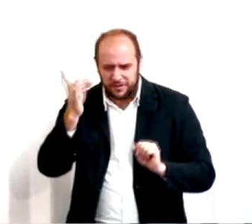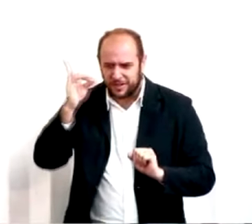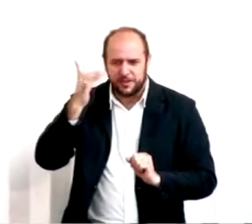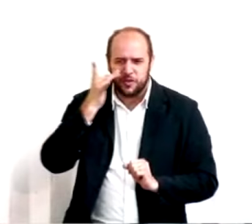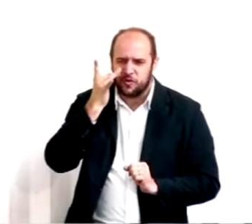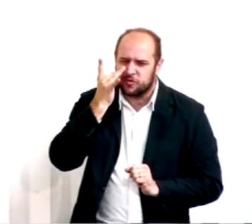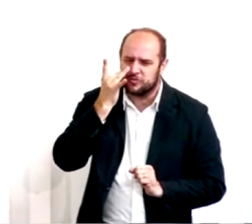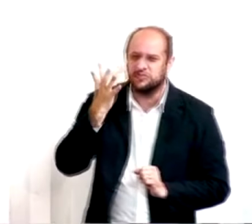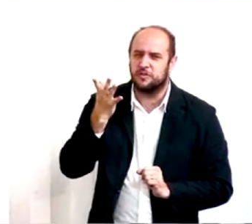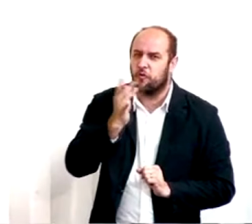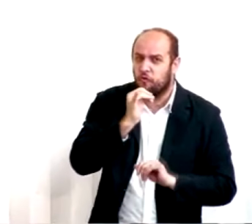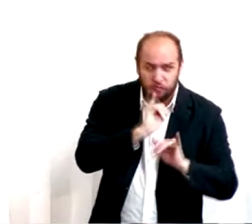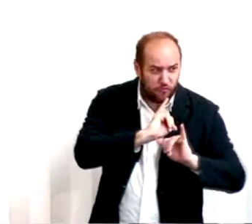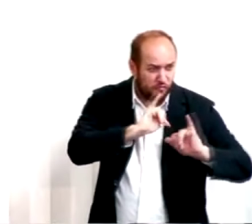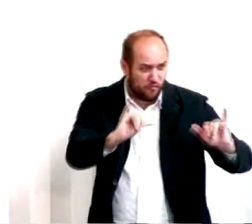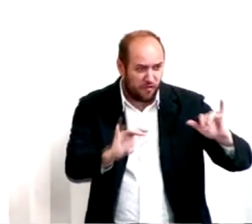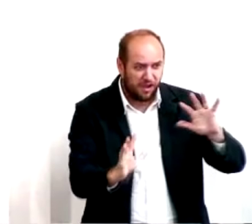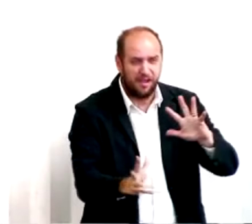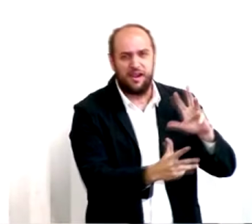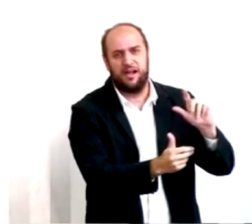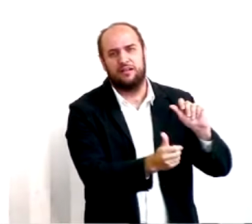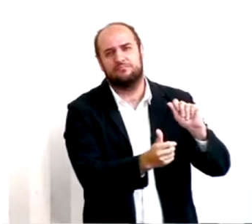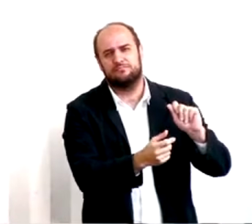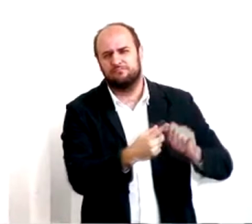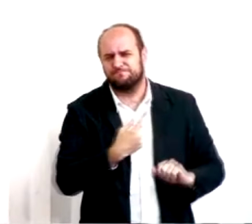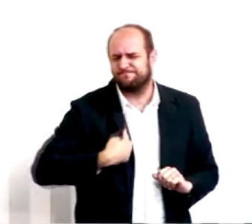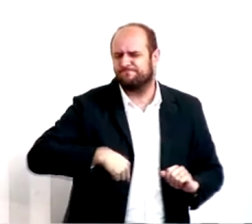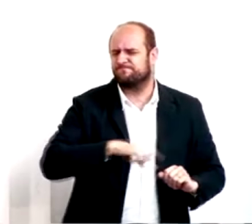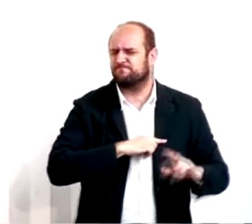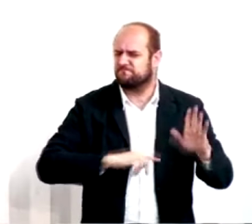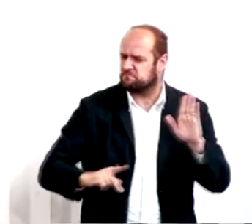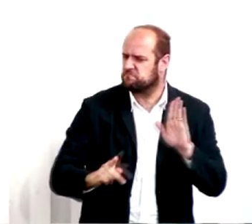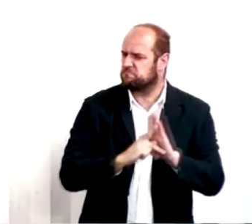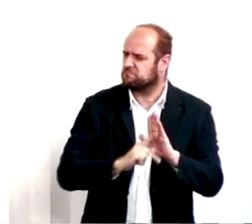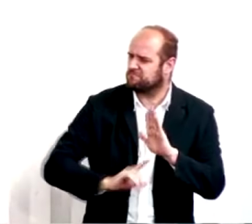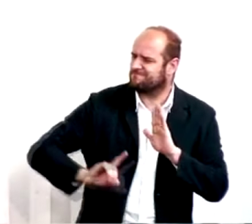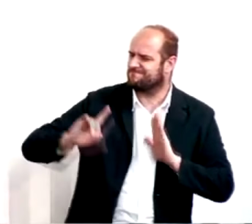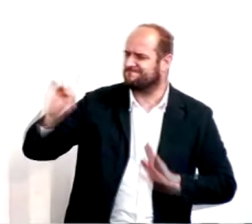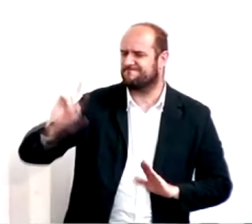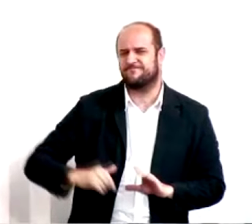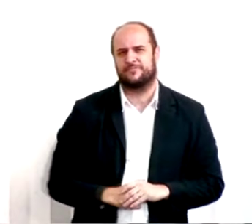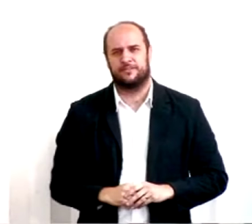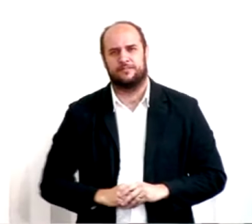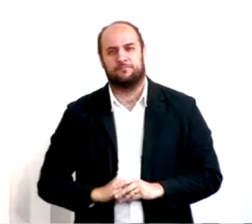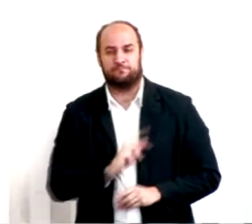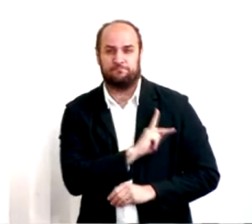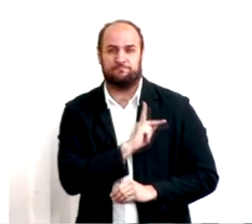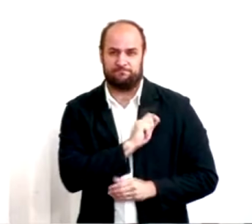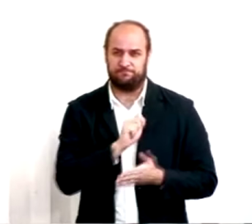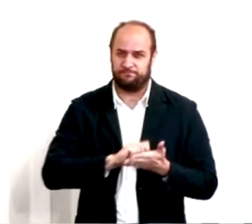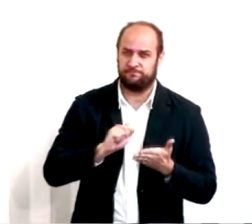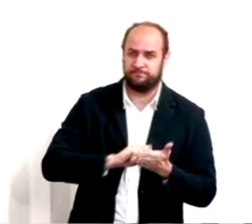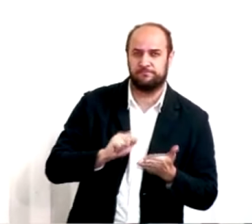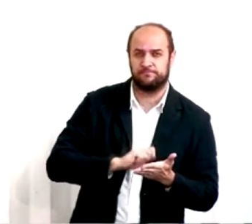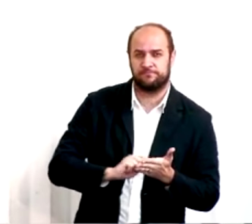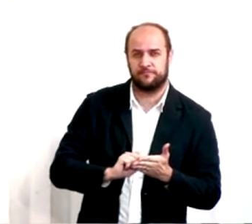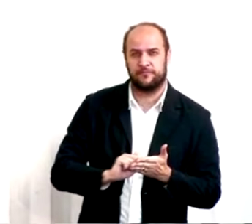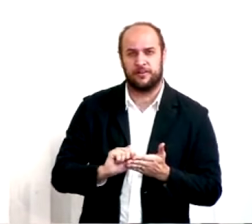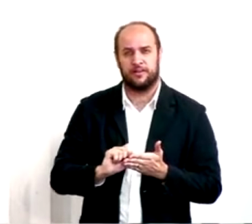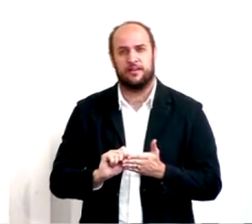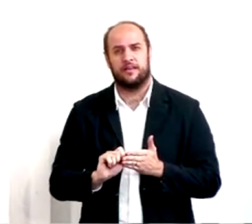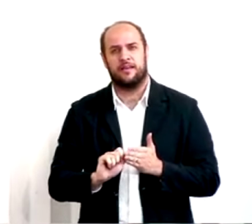e que eles poderiam dizer ao mundo somos dele e quando Paulo escreve Depois aos